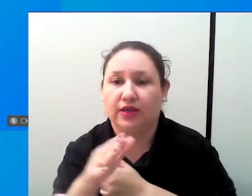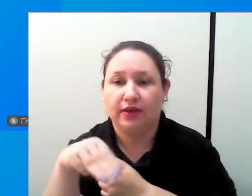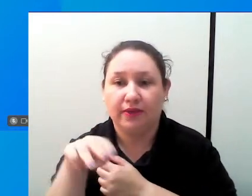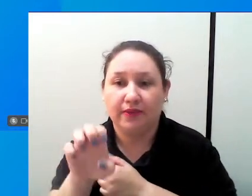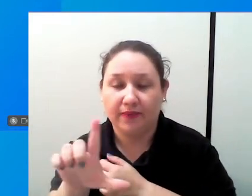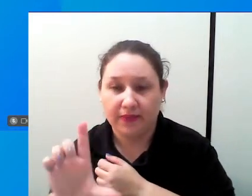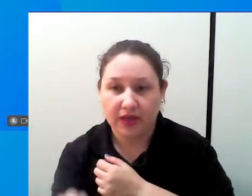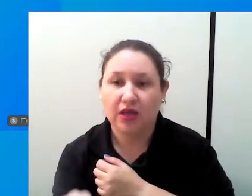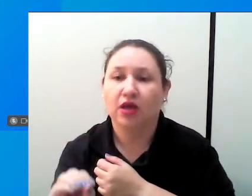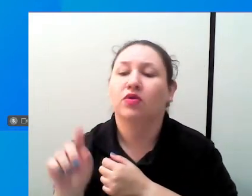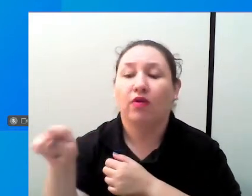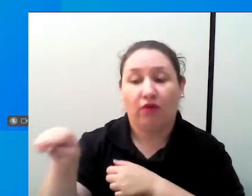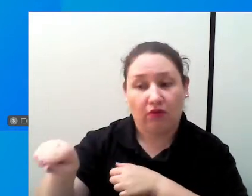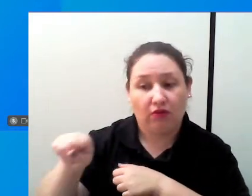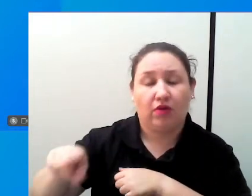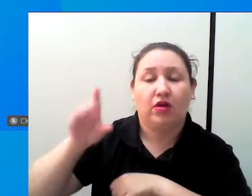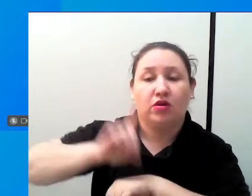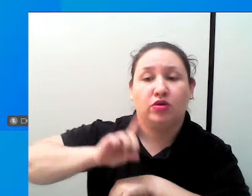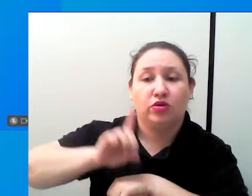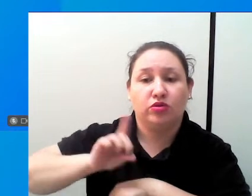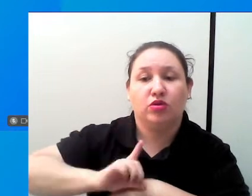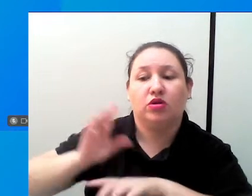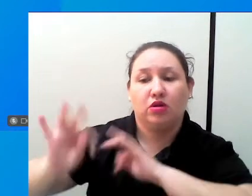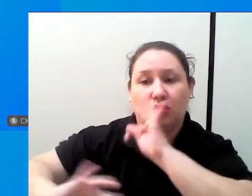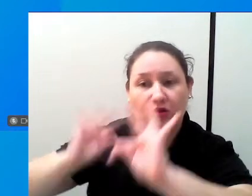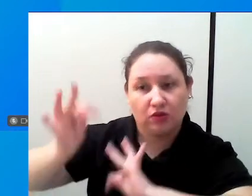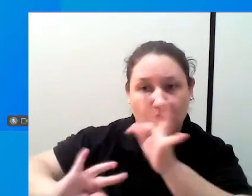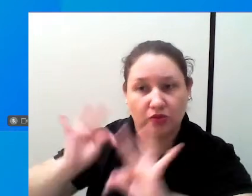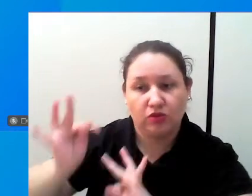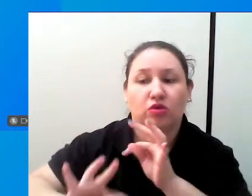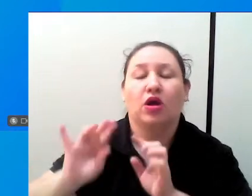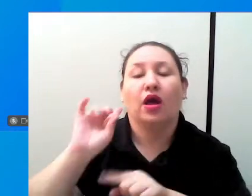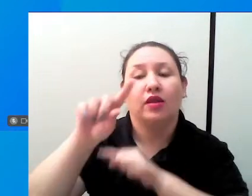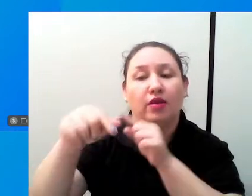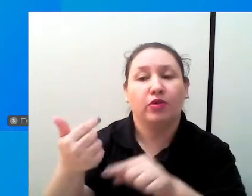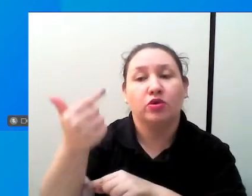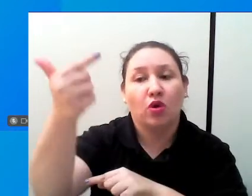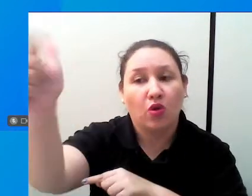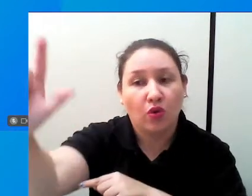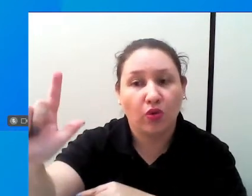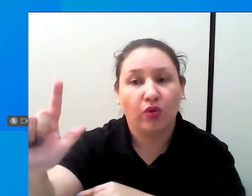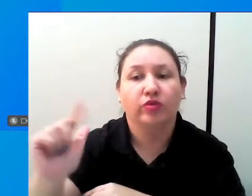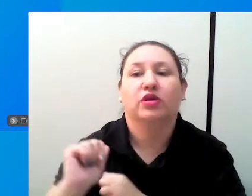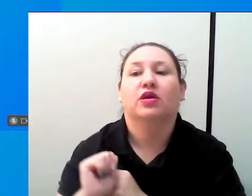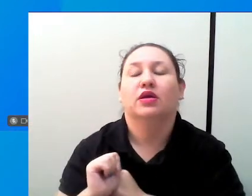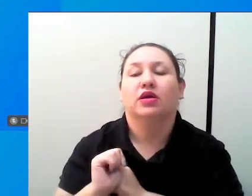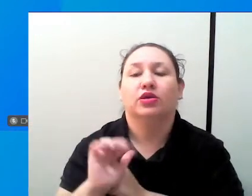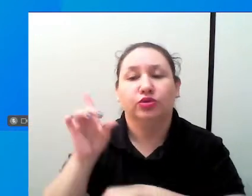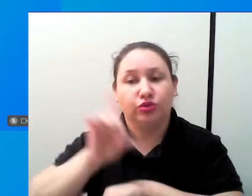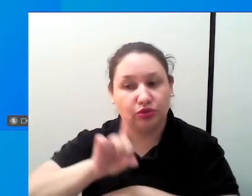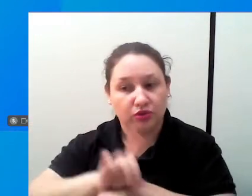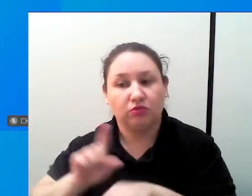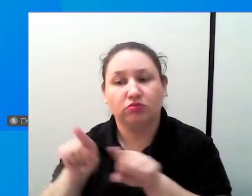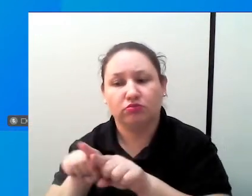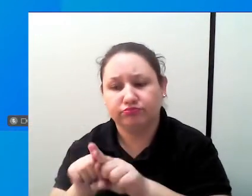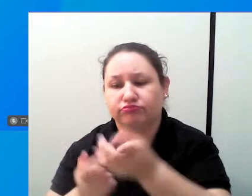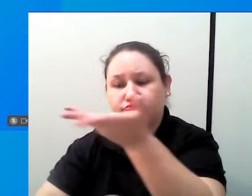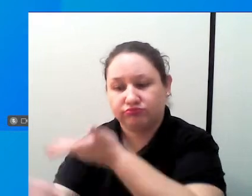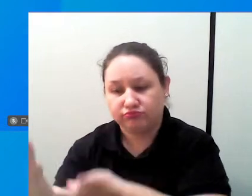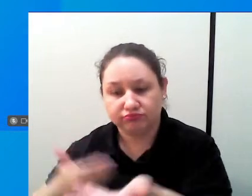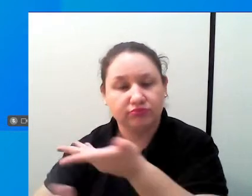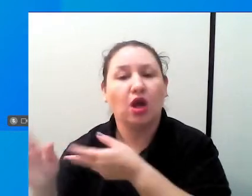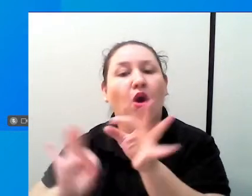Tecnológica, e a partir de 2019, com a professora Amélia, a nossa atual diretora de Extensão Tecnológica, né?